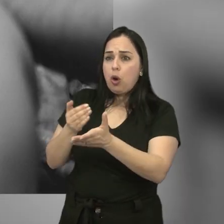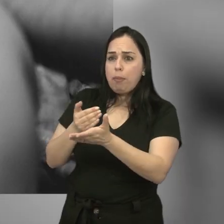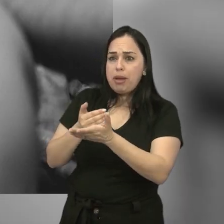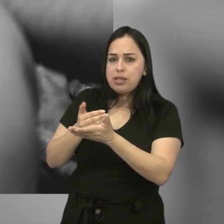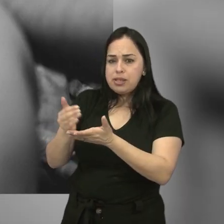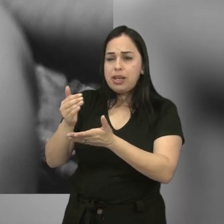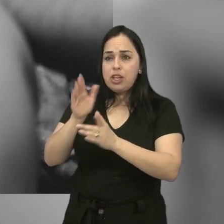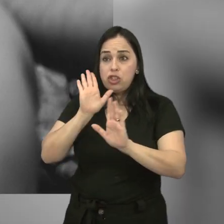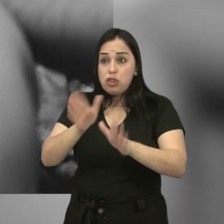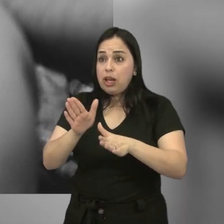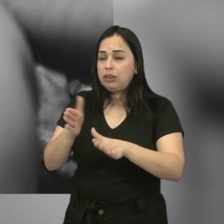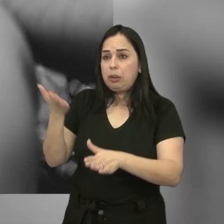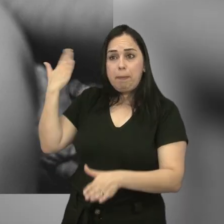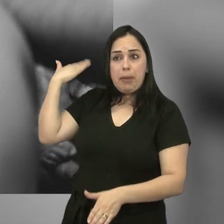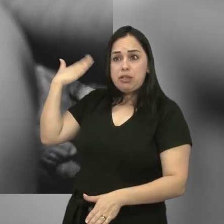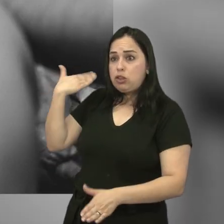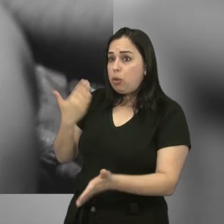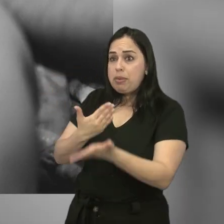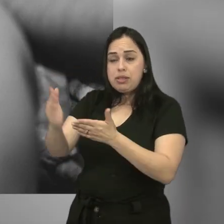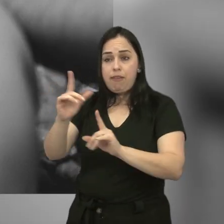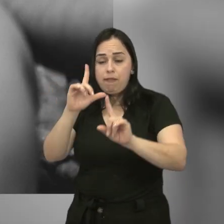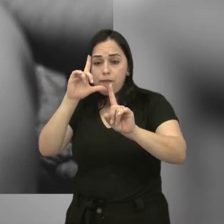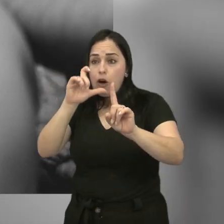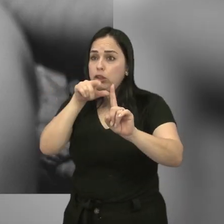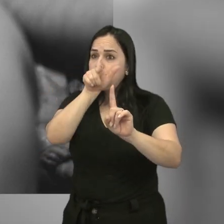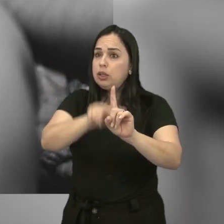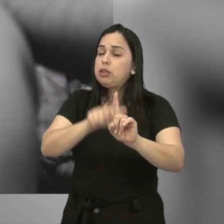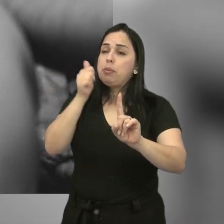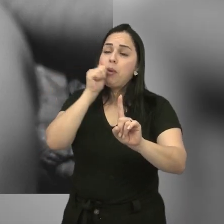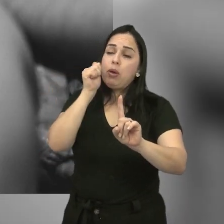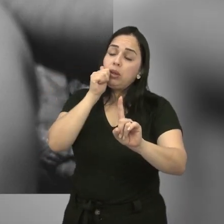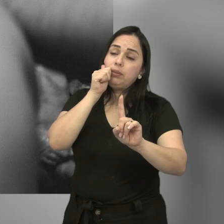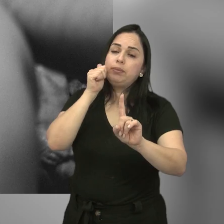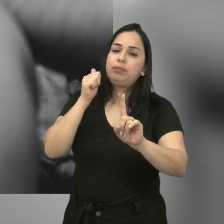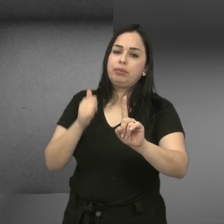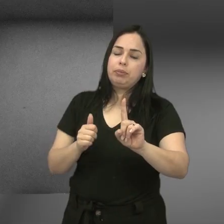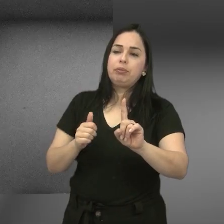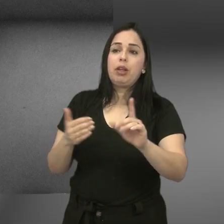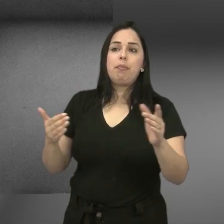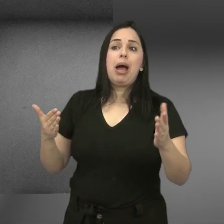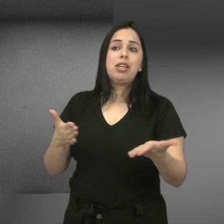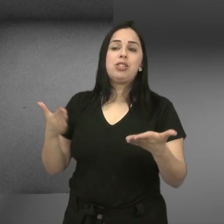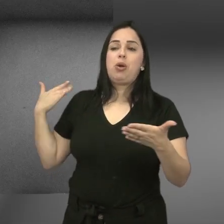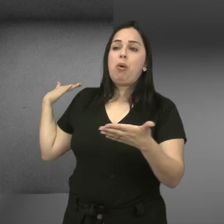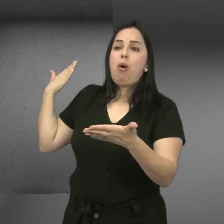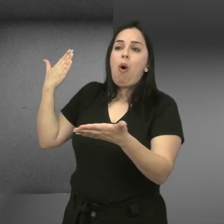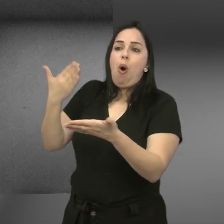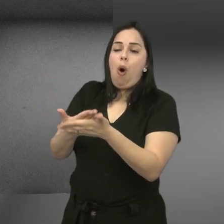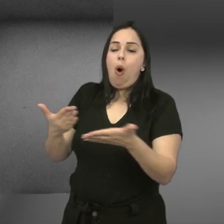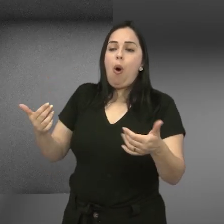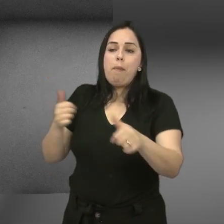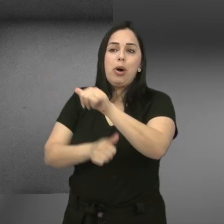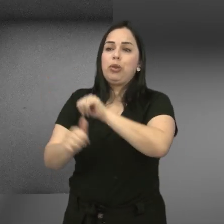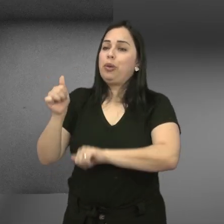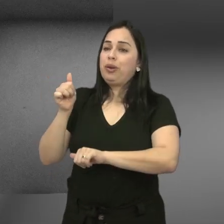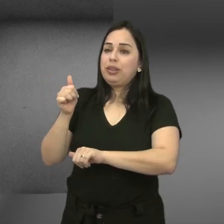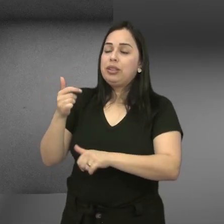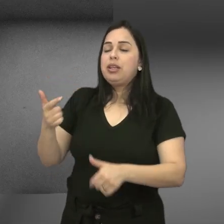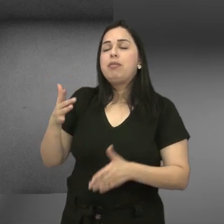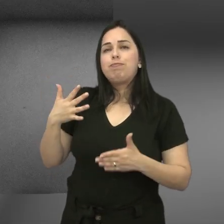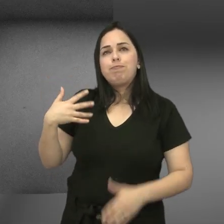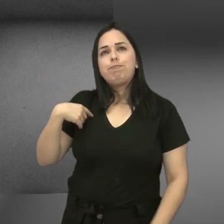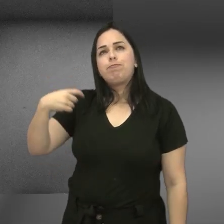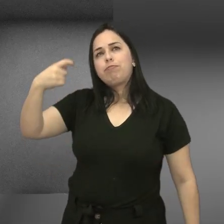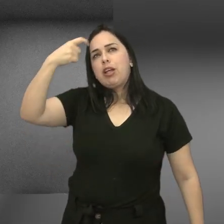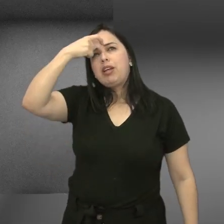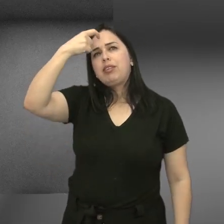comecei a fotografar, eu já comecei a fotografar mulheres mesmo, assim. E só que hoje eu tenho consciência de que foi uma forma que eu